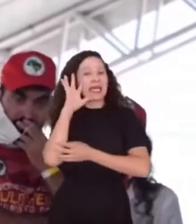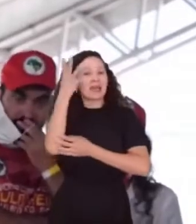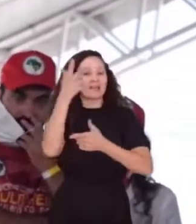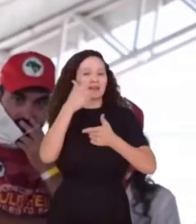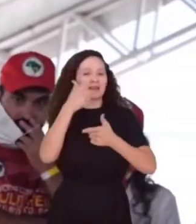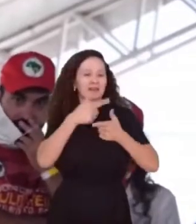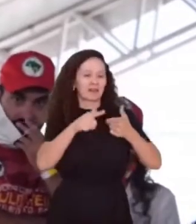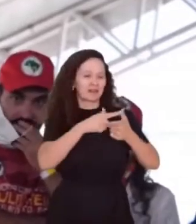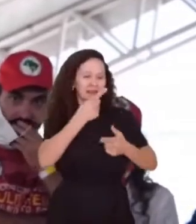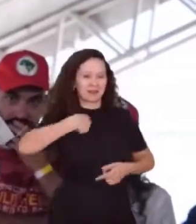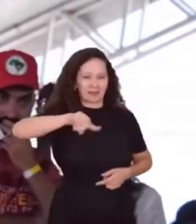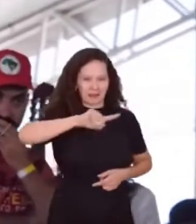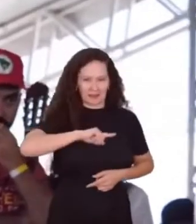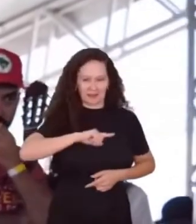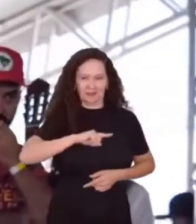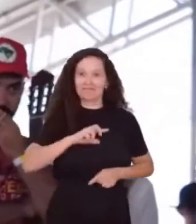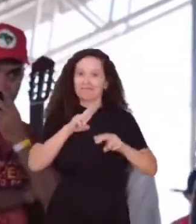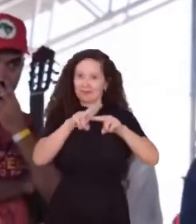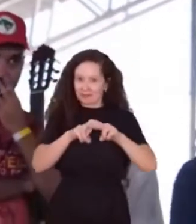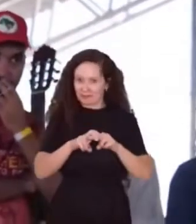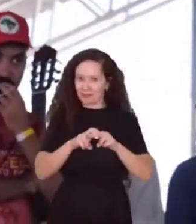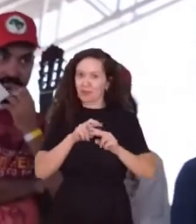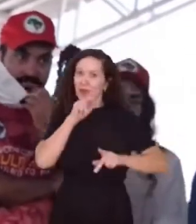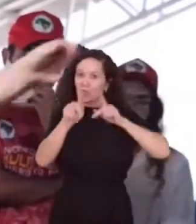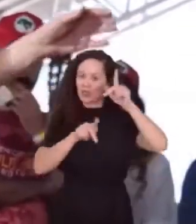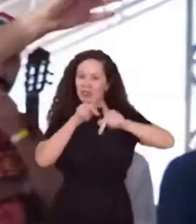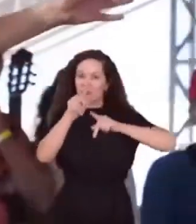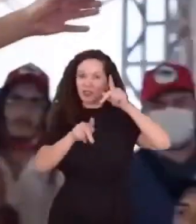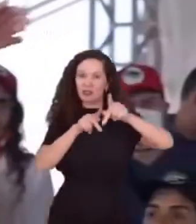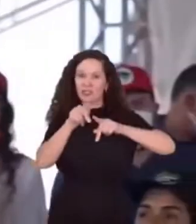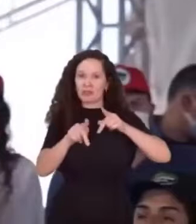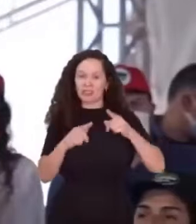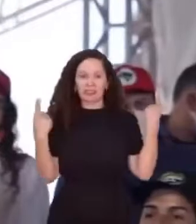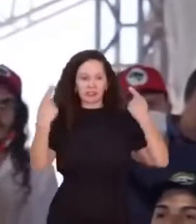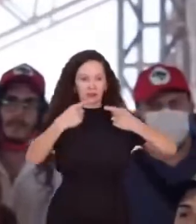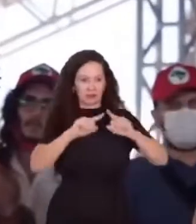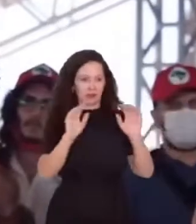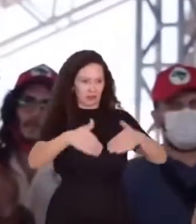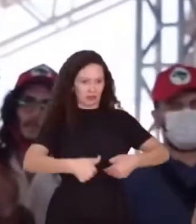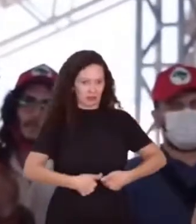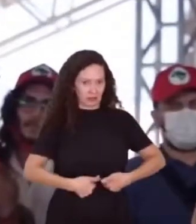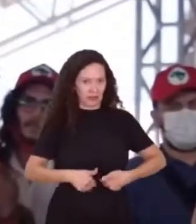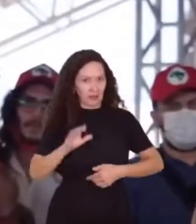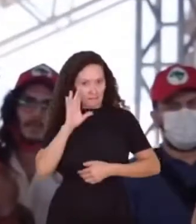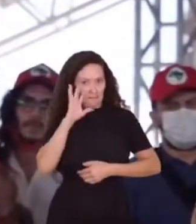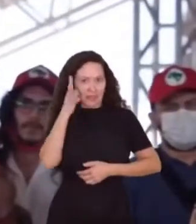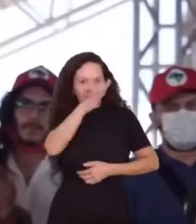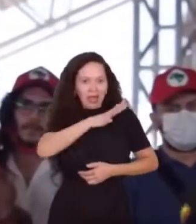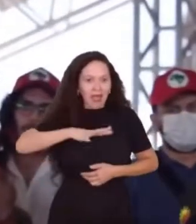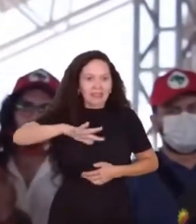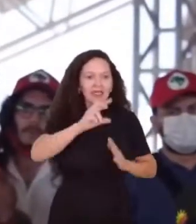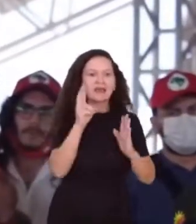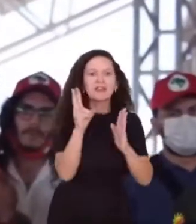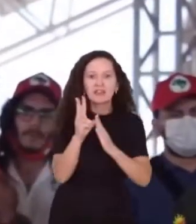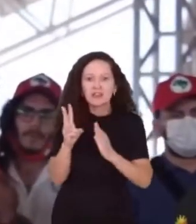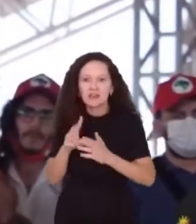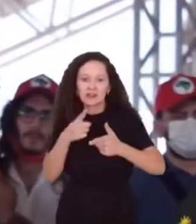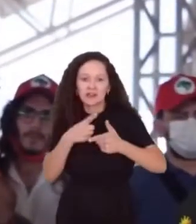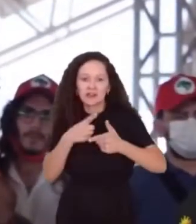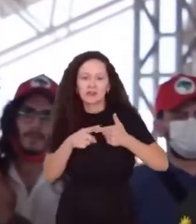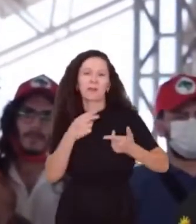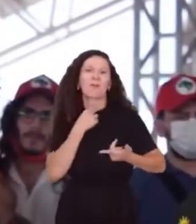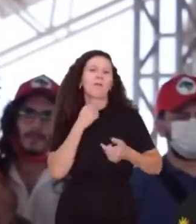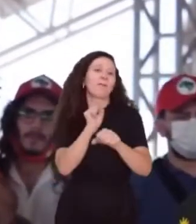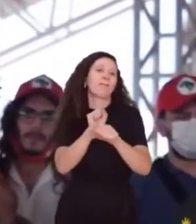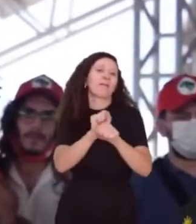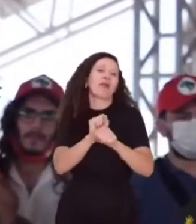Portanto, o povo, para combater a fome, para resolver as áreas indígenas, não pode esperar até janeiro.